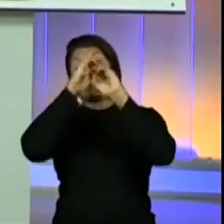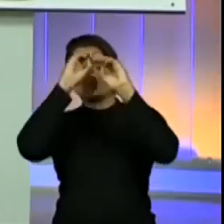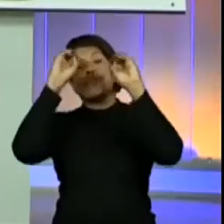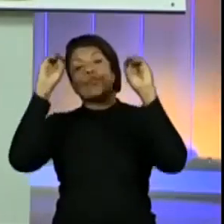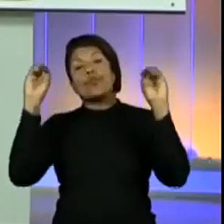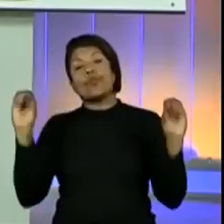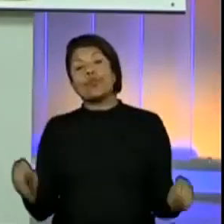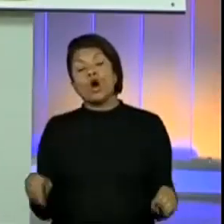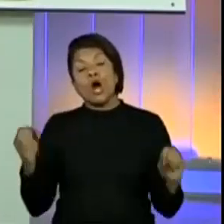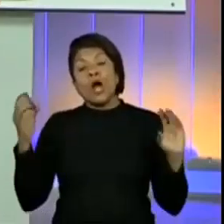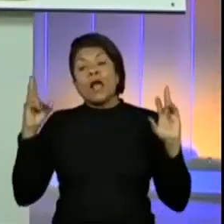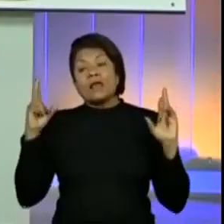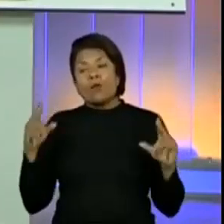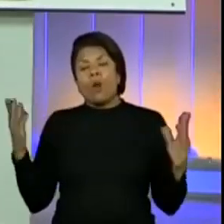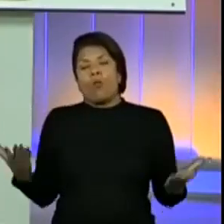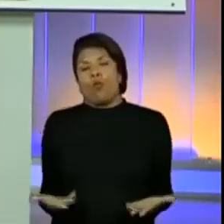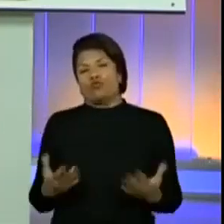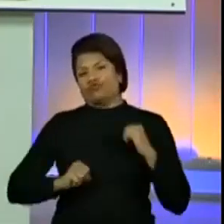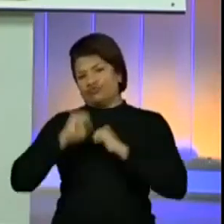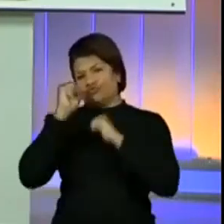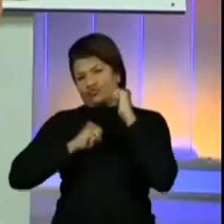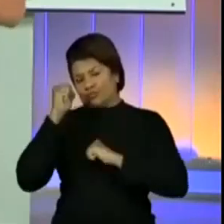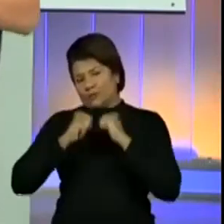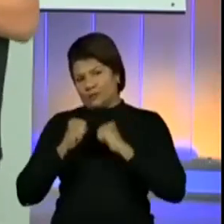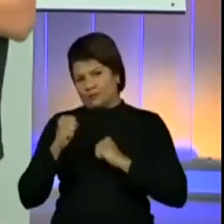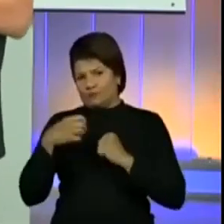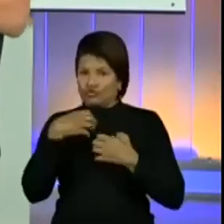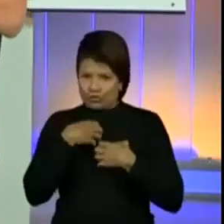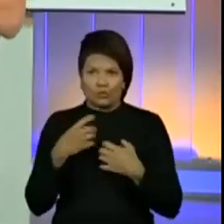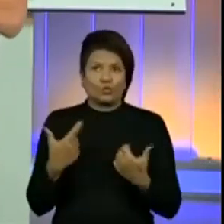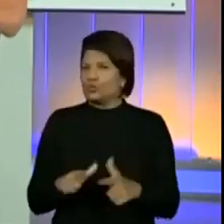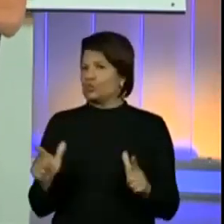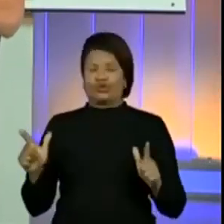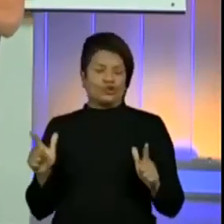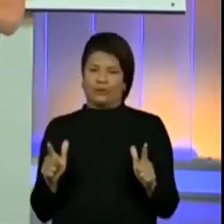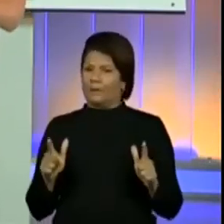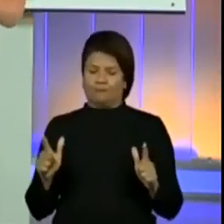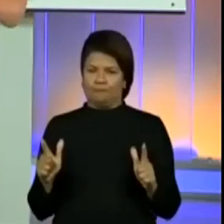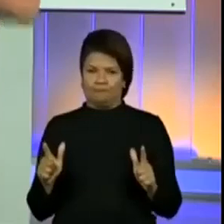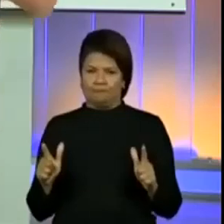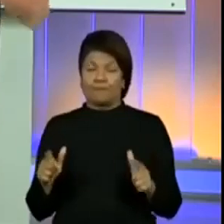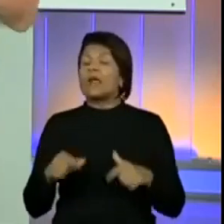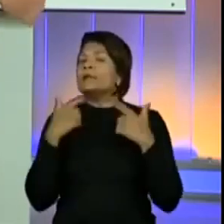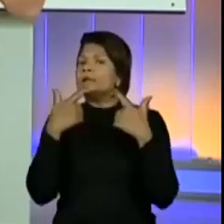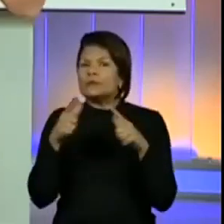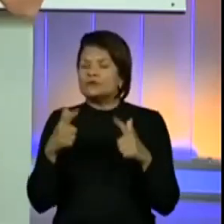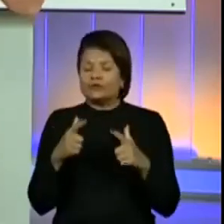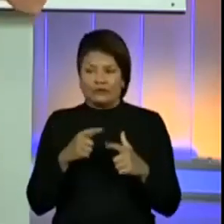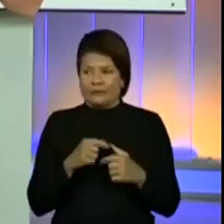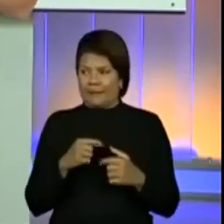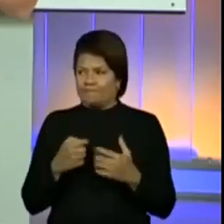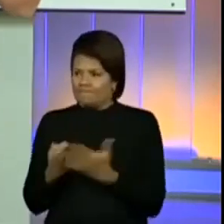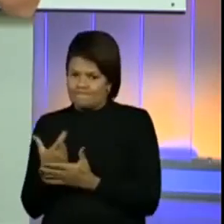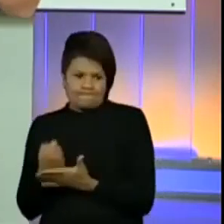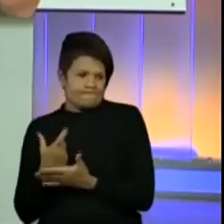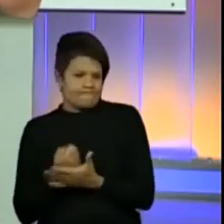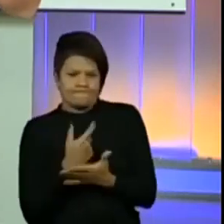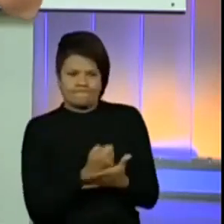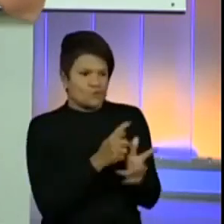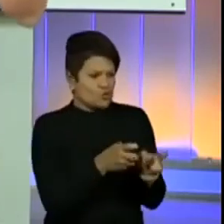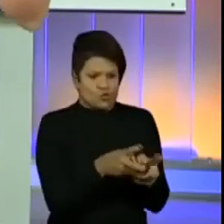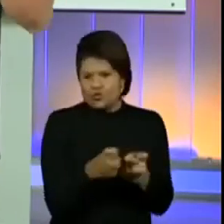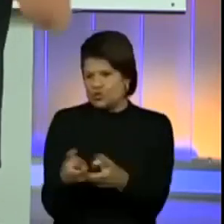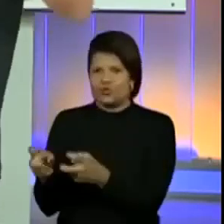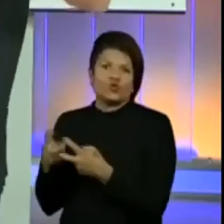industrial pelo qual nós temos hoje. Pois é, não tínhamos esse consumo frenético pelos recursos naturais.